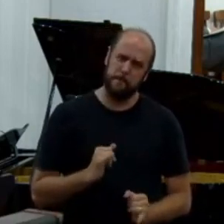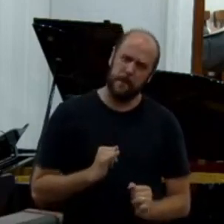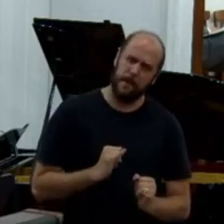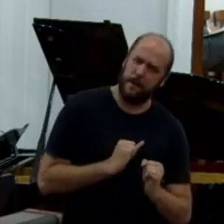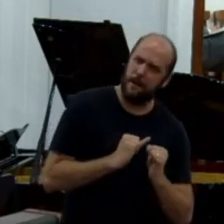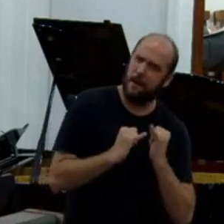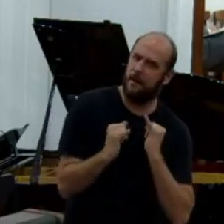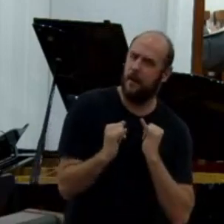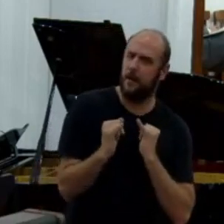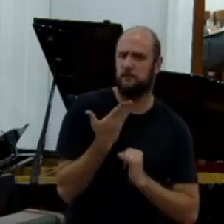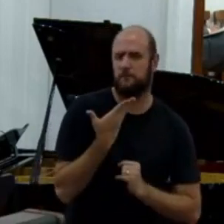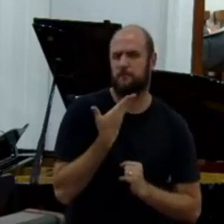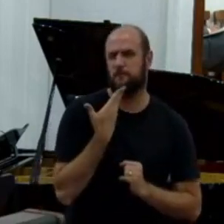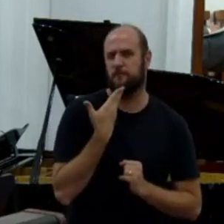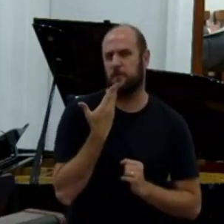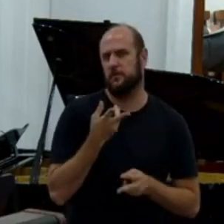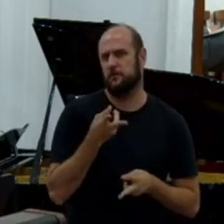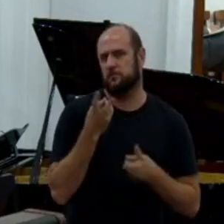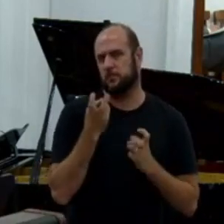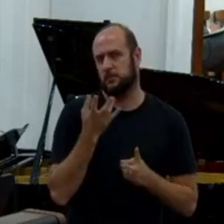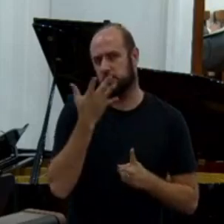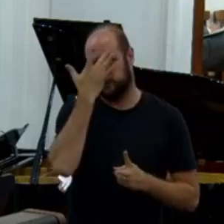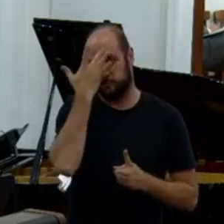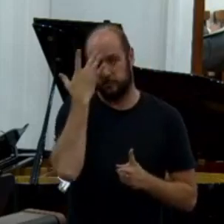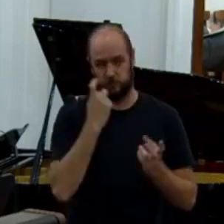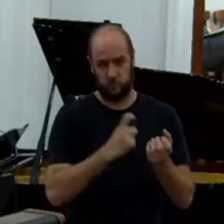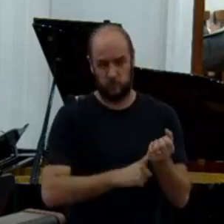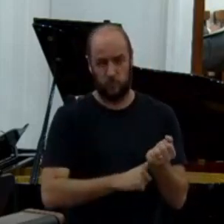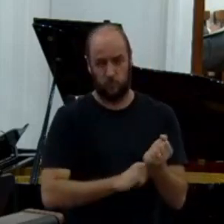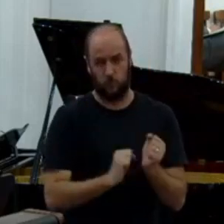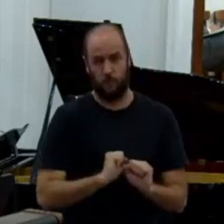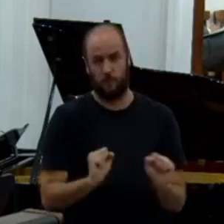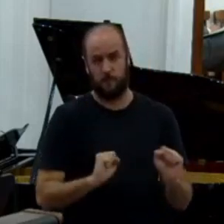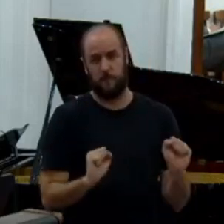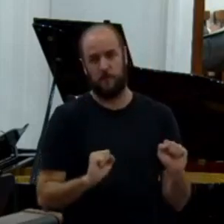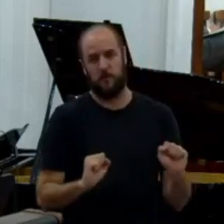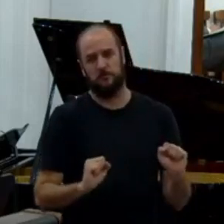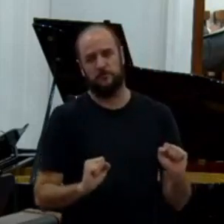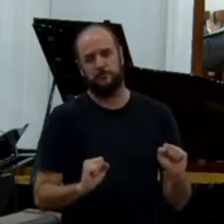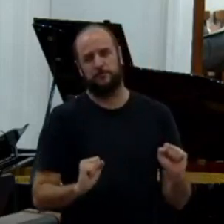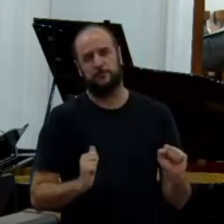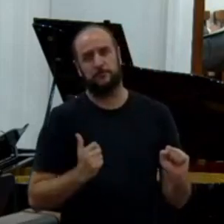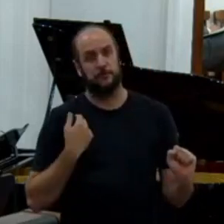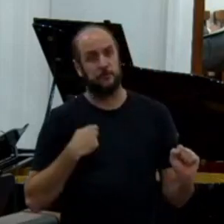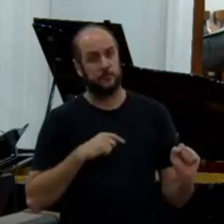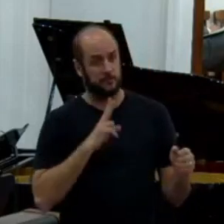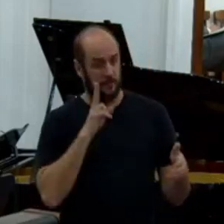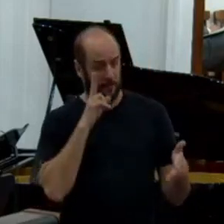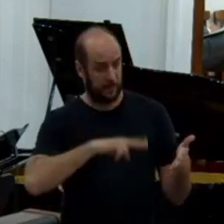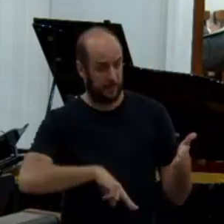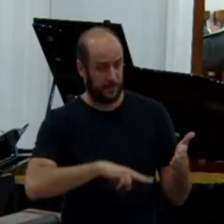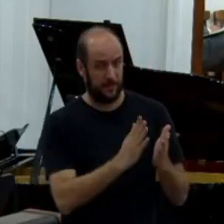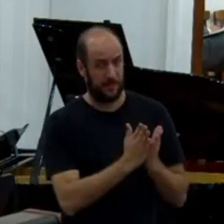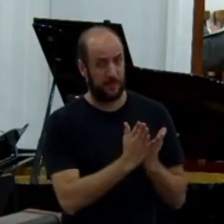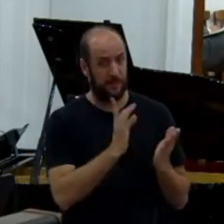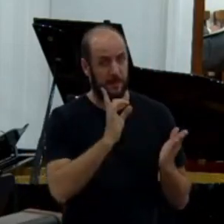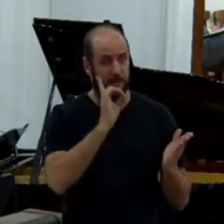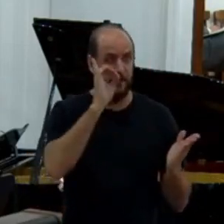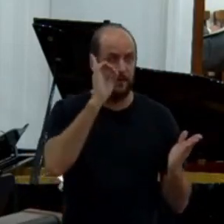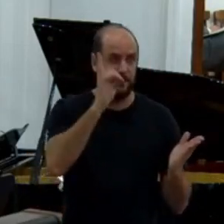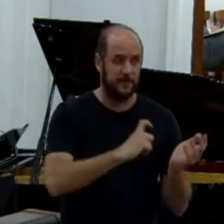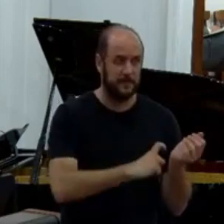aparentemente fácil perceber quando uma pessoa está irada, quando nós olhamos para a Escritura Sagrada,